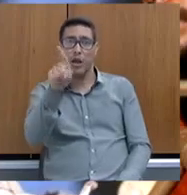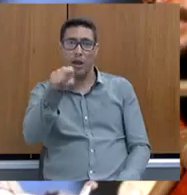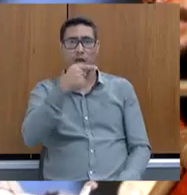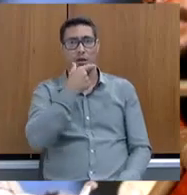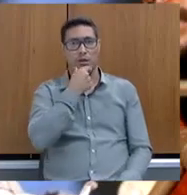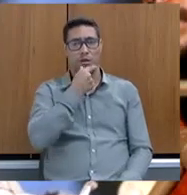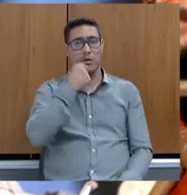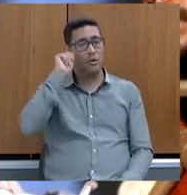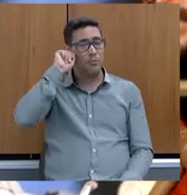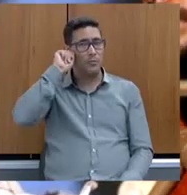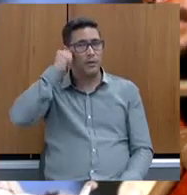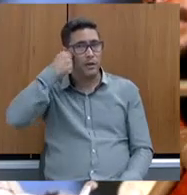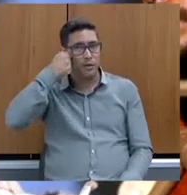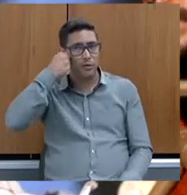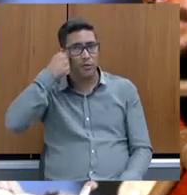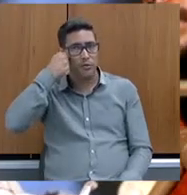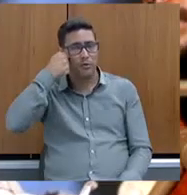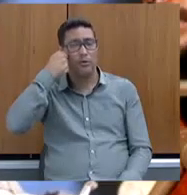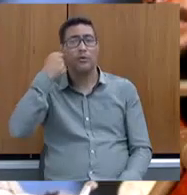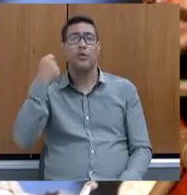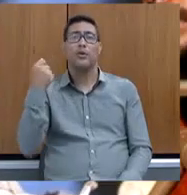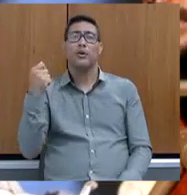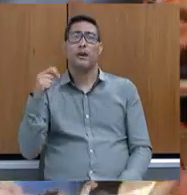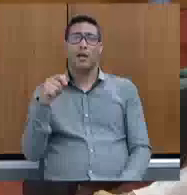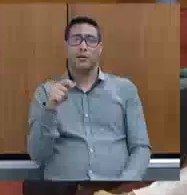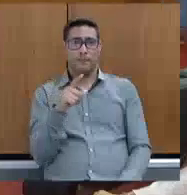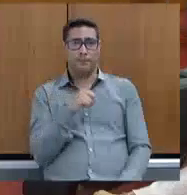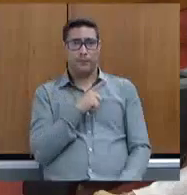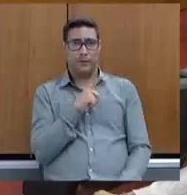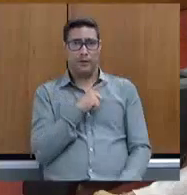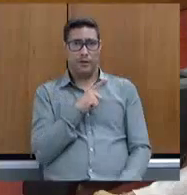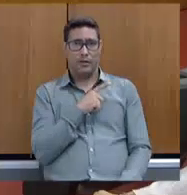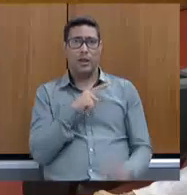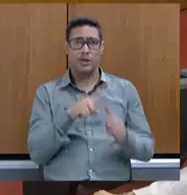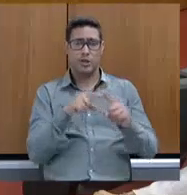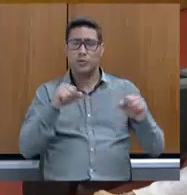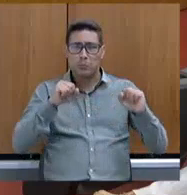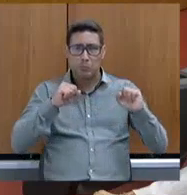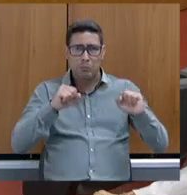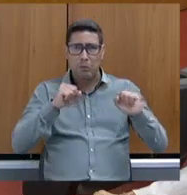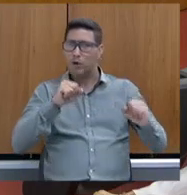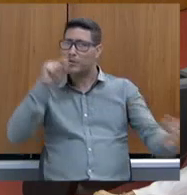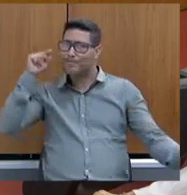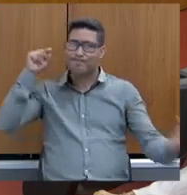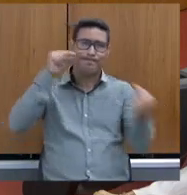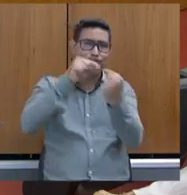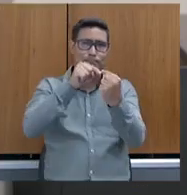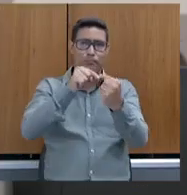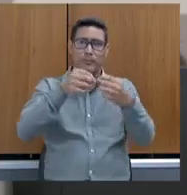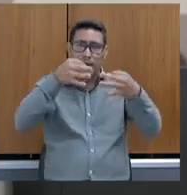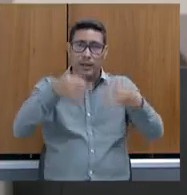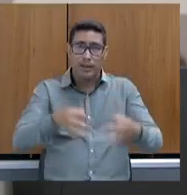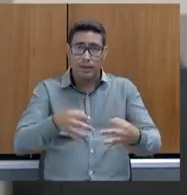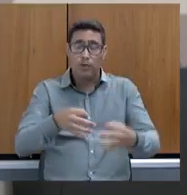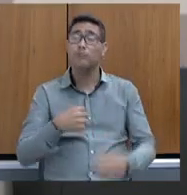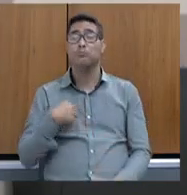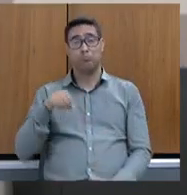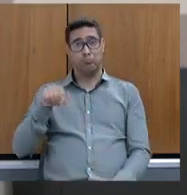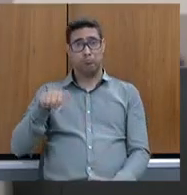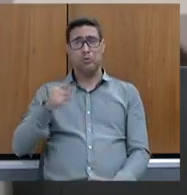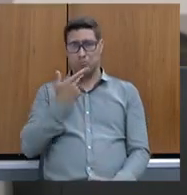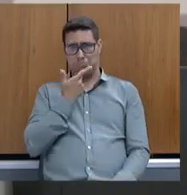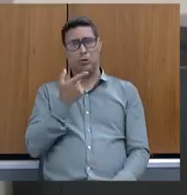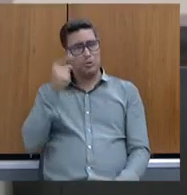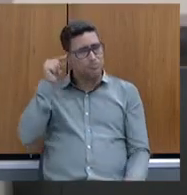no mundo ocidental Outro dia eu perguntei angelos nós podemos afirmar isso ele refletir falou assim nós podemos afirmar